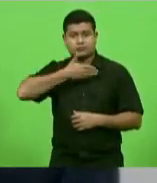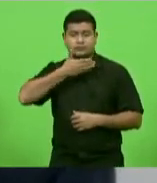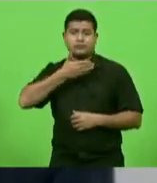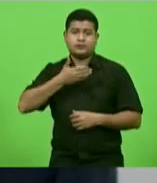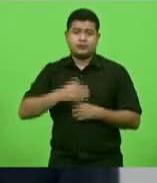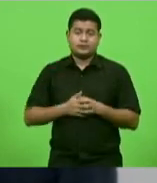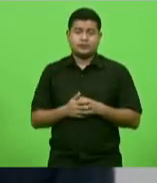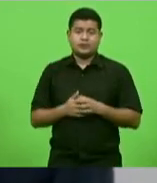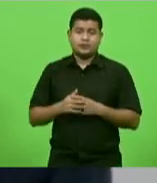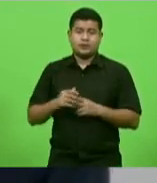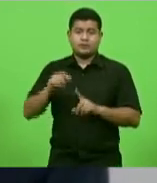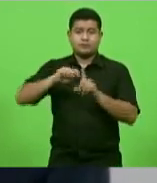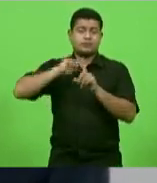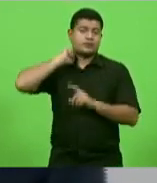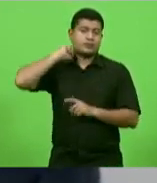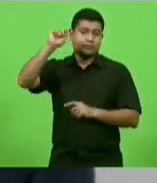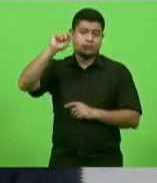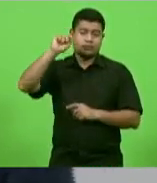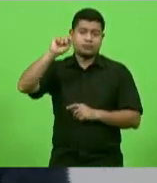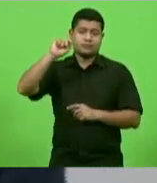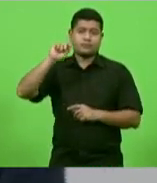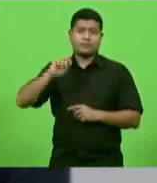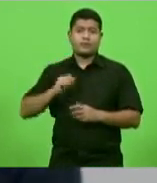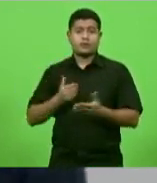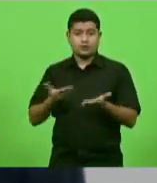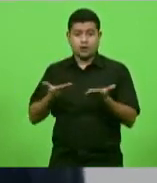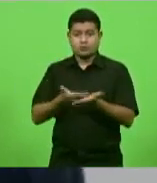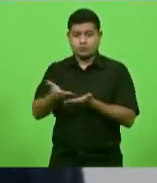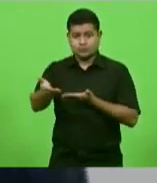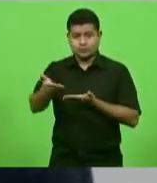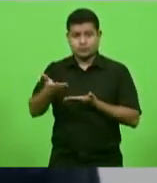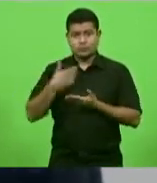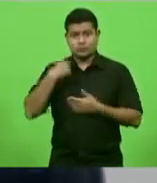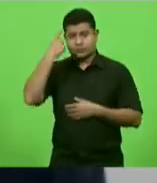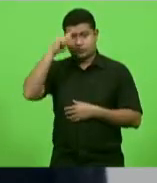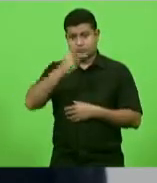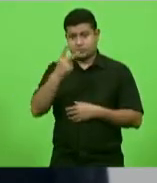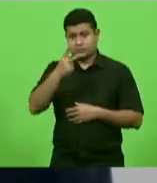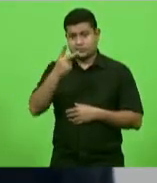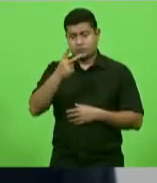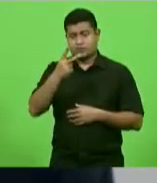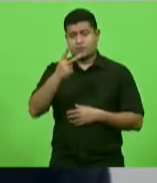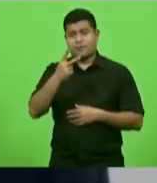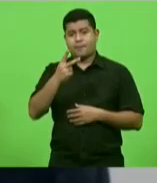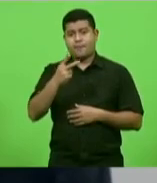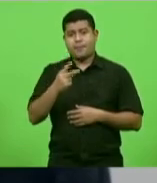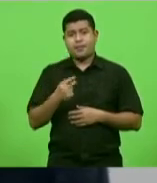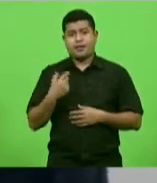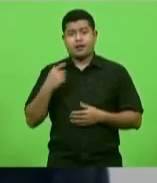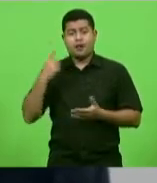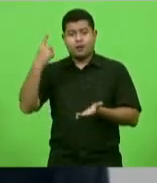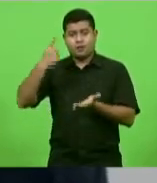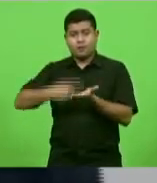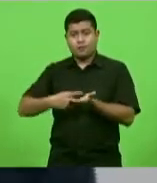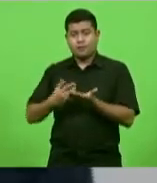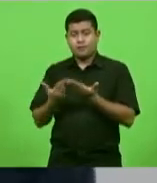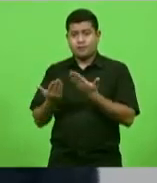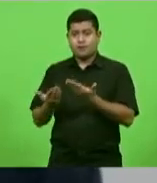No mês de abril, logo em seu limiar, dia 2, conforme o acordado na